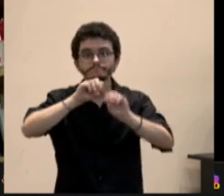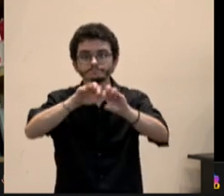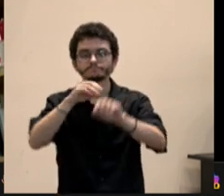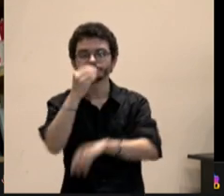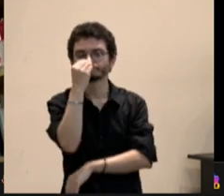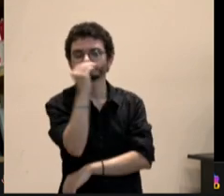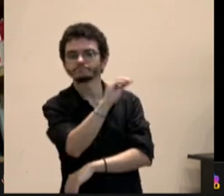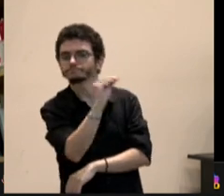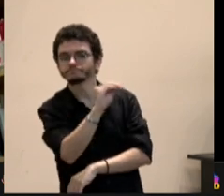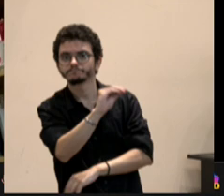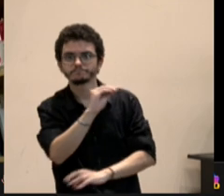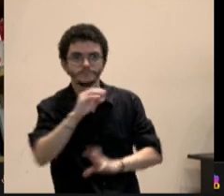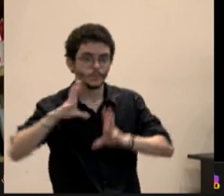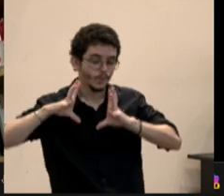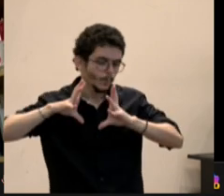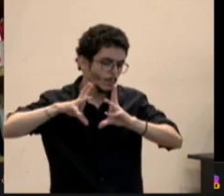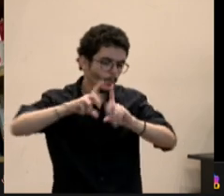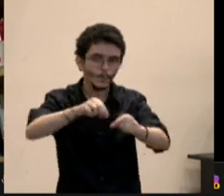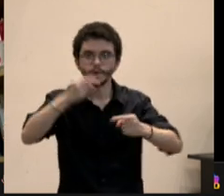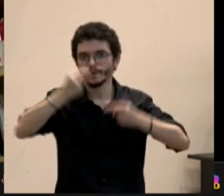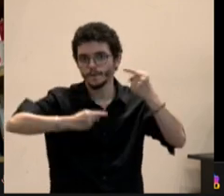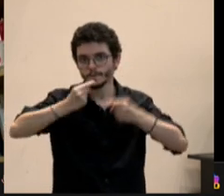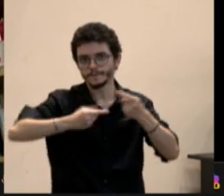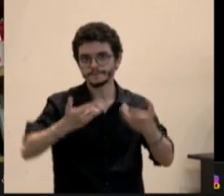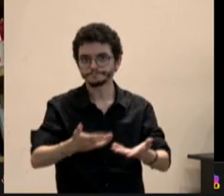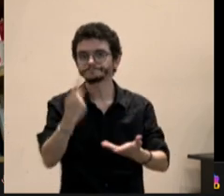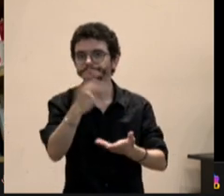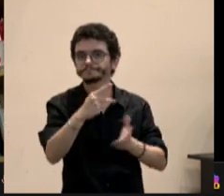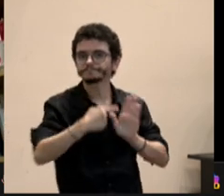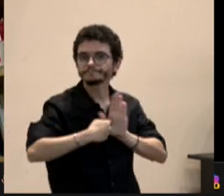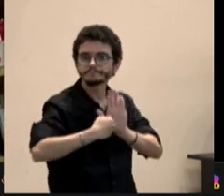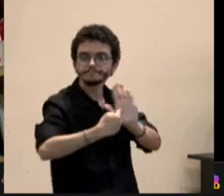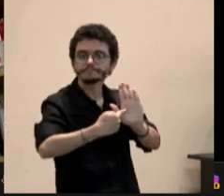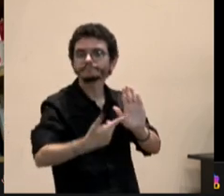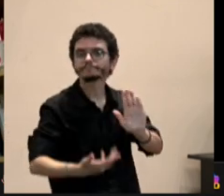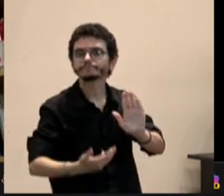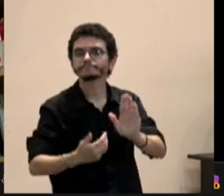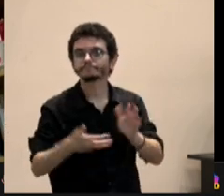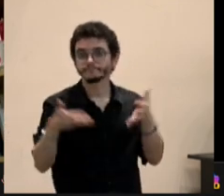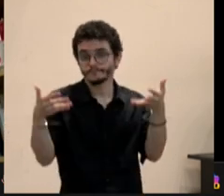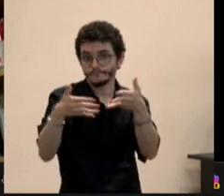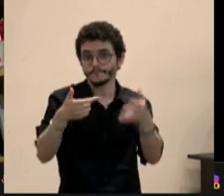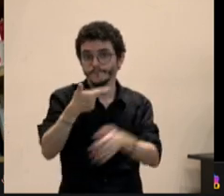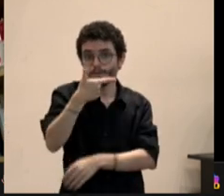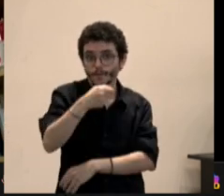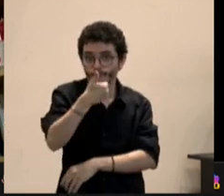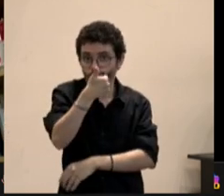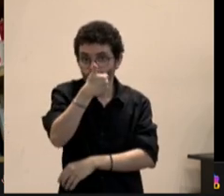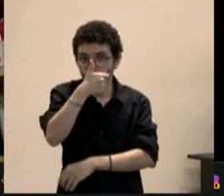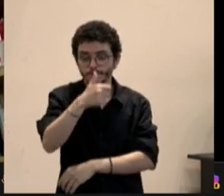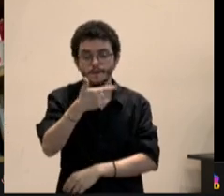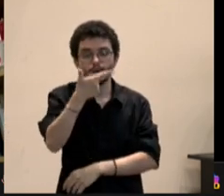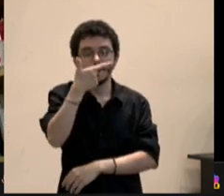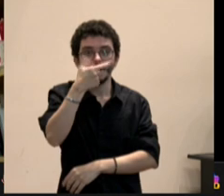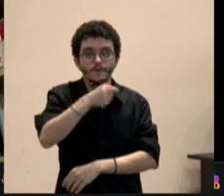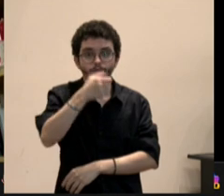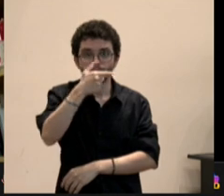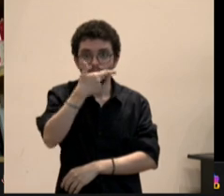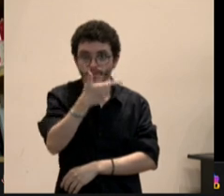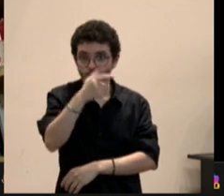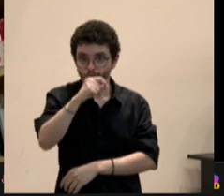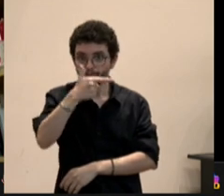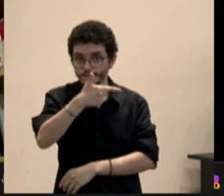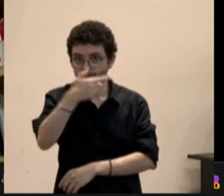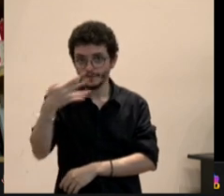ignorando todo esse debate, ele apresenta, agora em 2024, uma proposta de uma